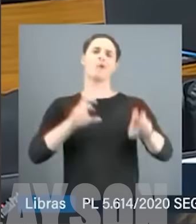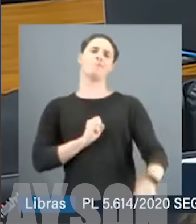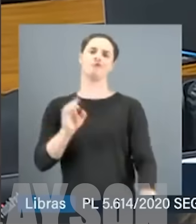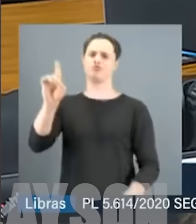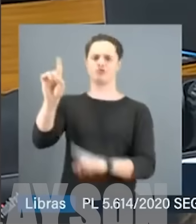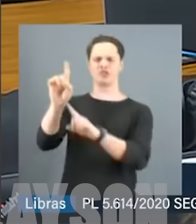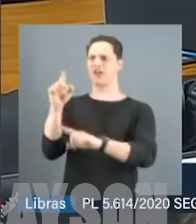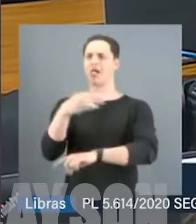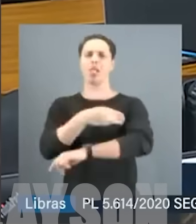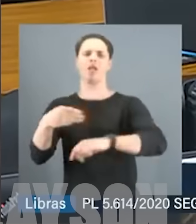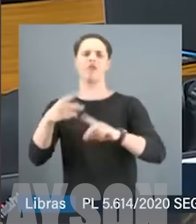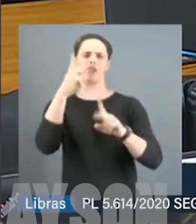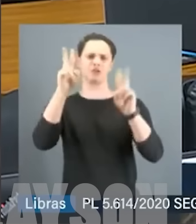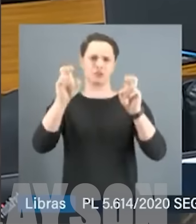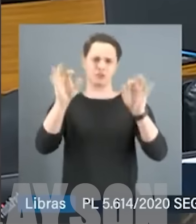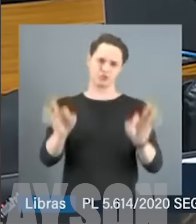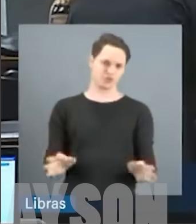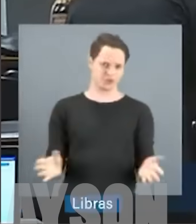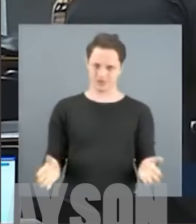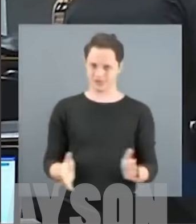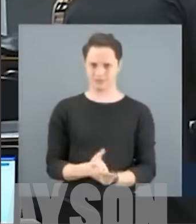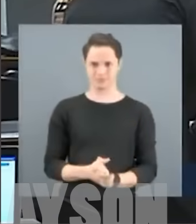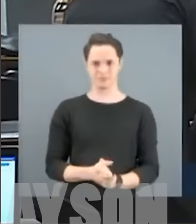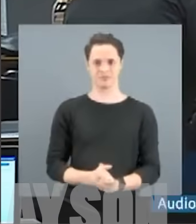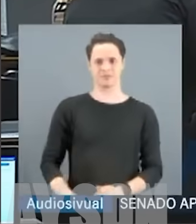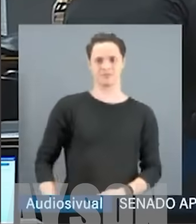muito menos para falar da Justiça dele